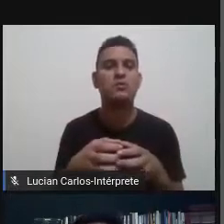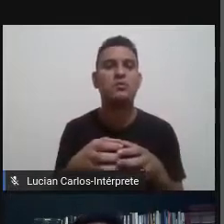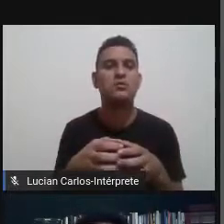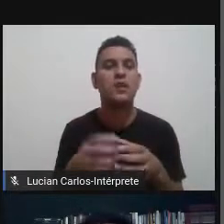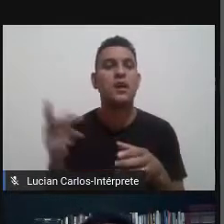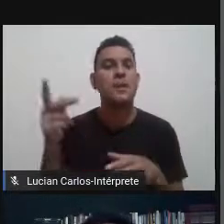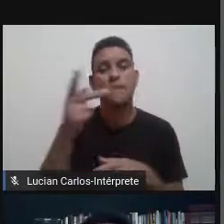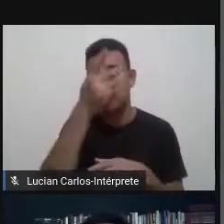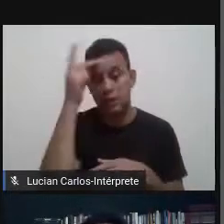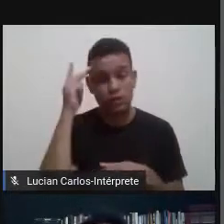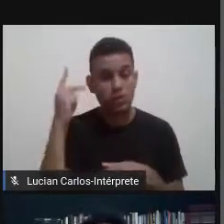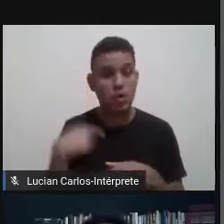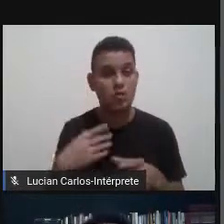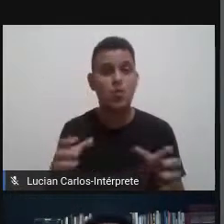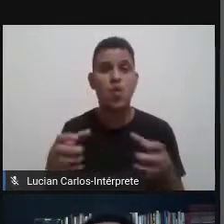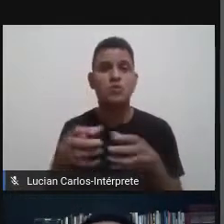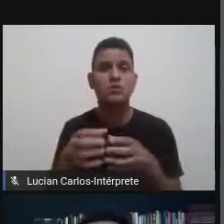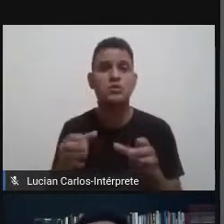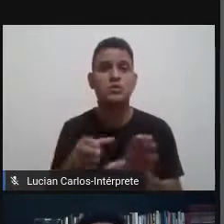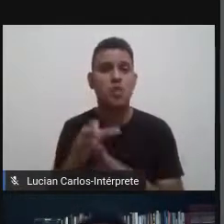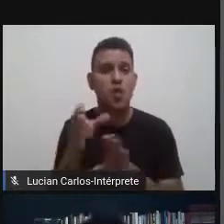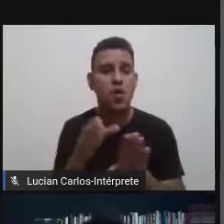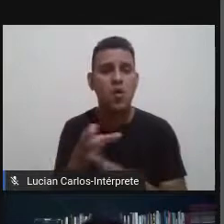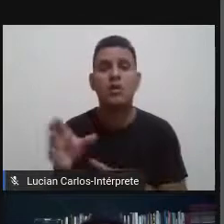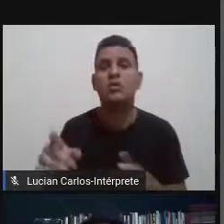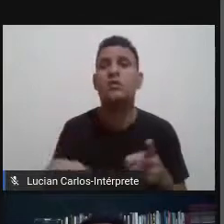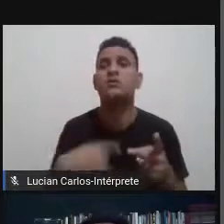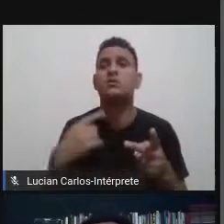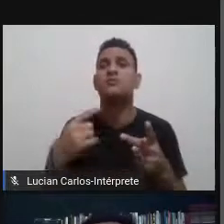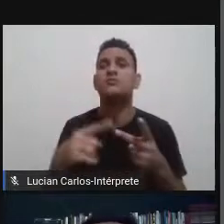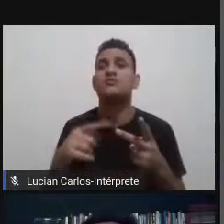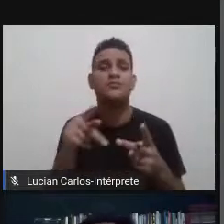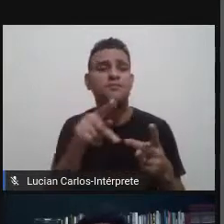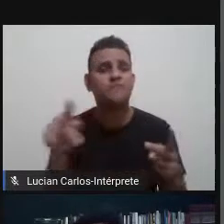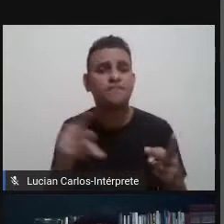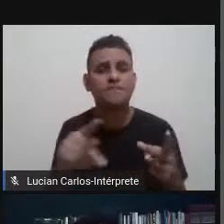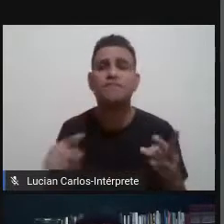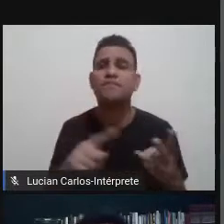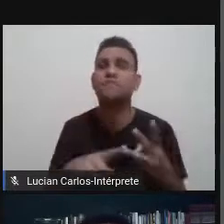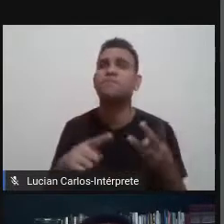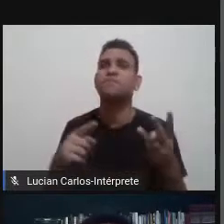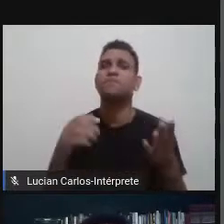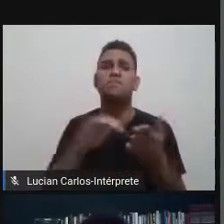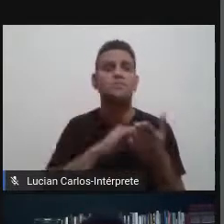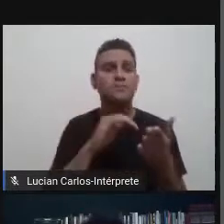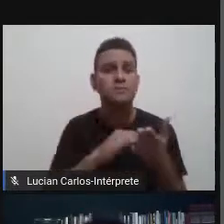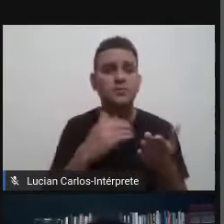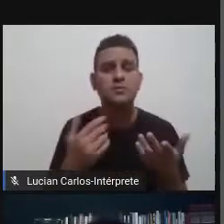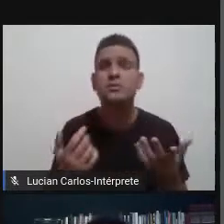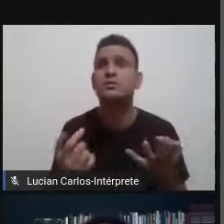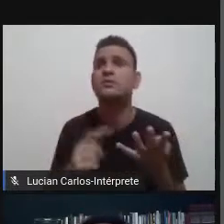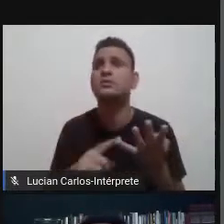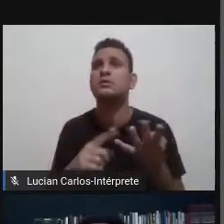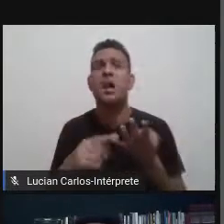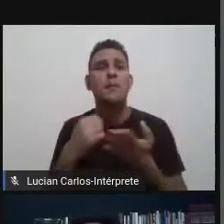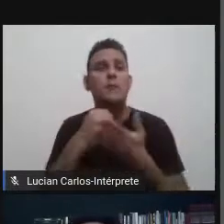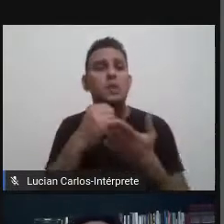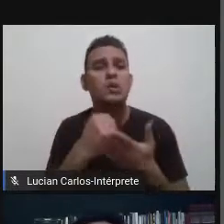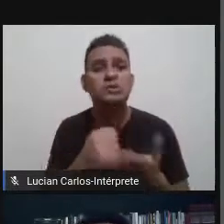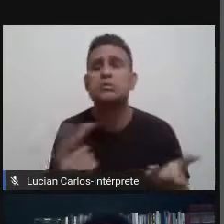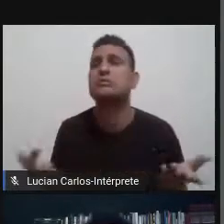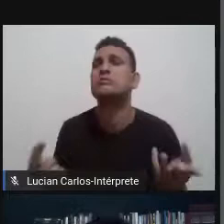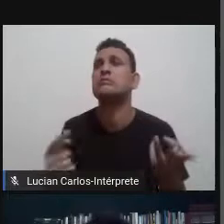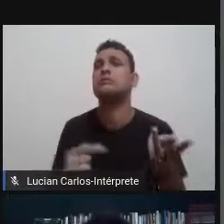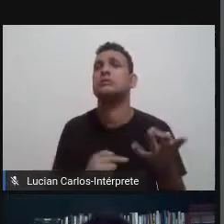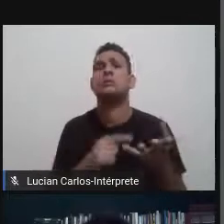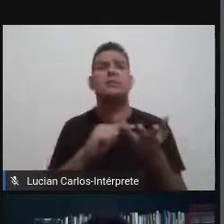pessoas, integrantes do conselho de escola, professores, auxiliares de secretaria, agente de suporte, auxiliar